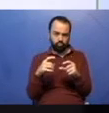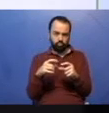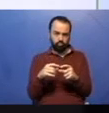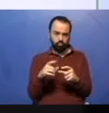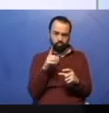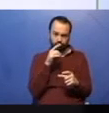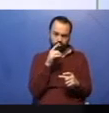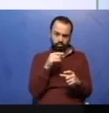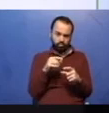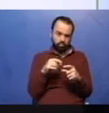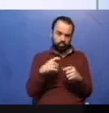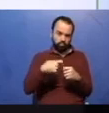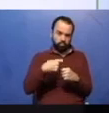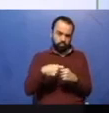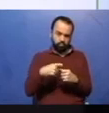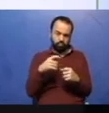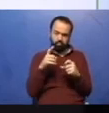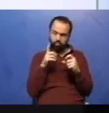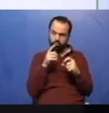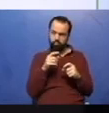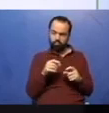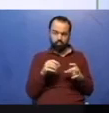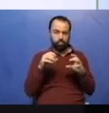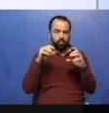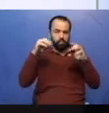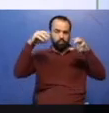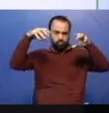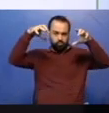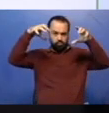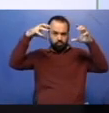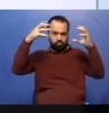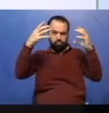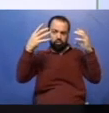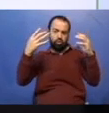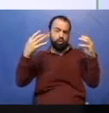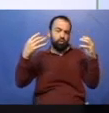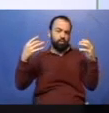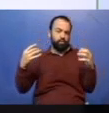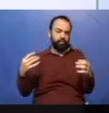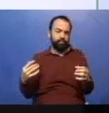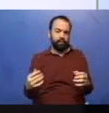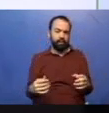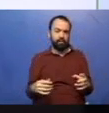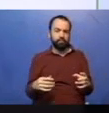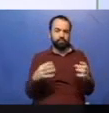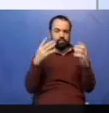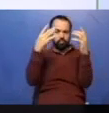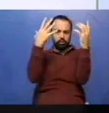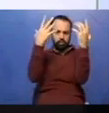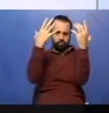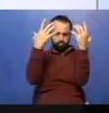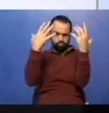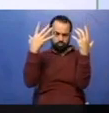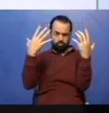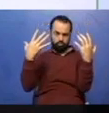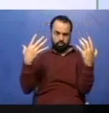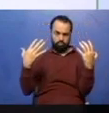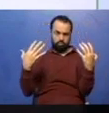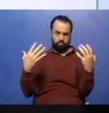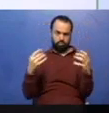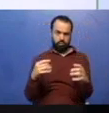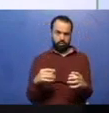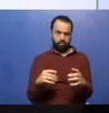tá? Esses cristais de gelo, ao caírem em direção ao solo, acabam derretendo